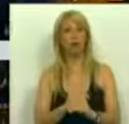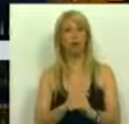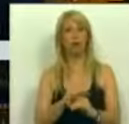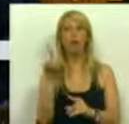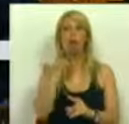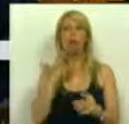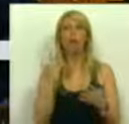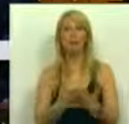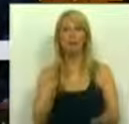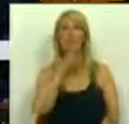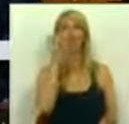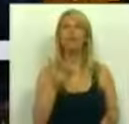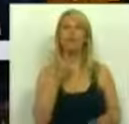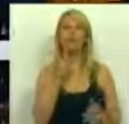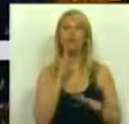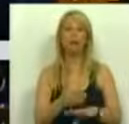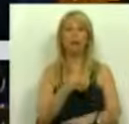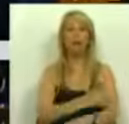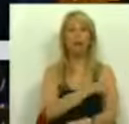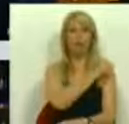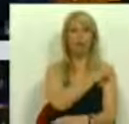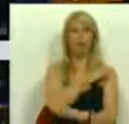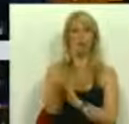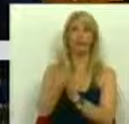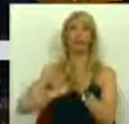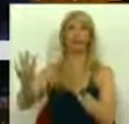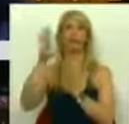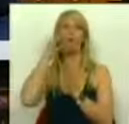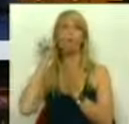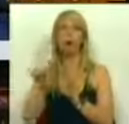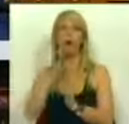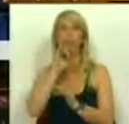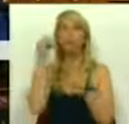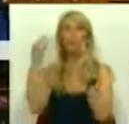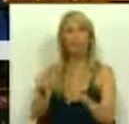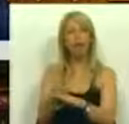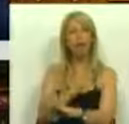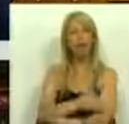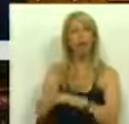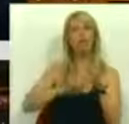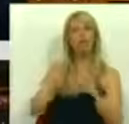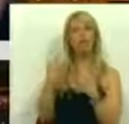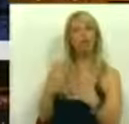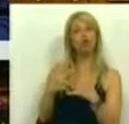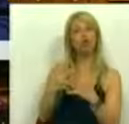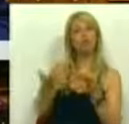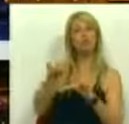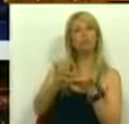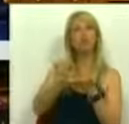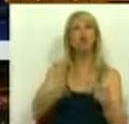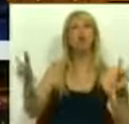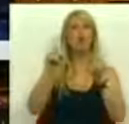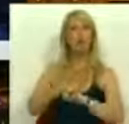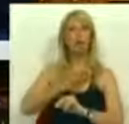que assegure às famílias que antes da entrega da casa tenham uma oportunidade de reestruturar a sua dívida e por isso obriga os bancos